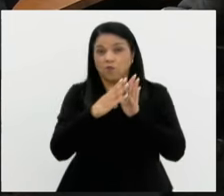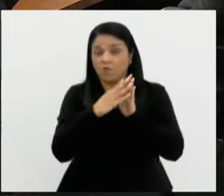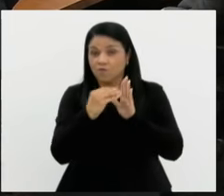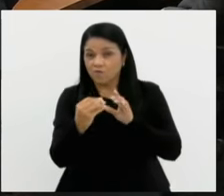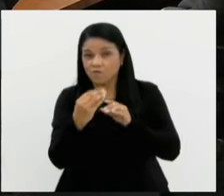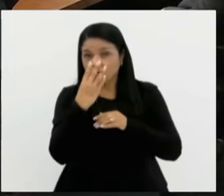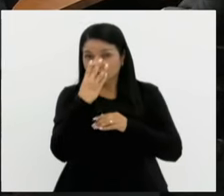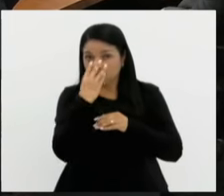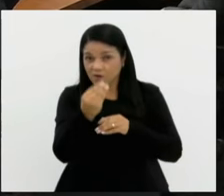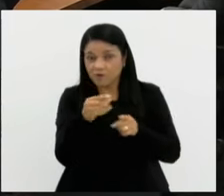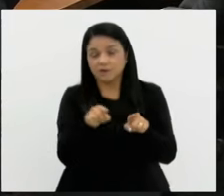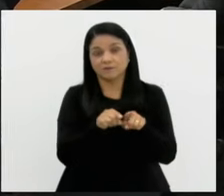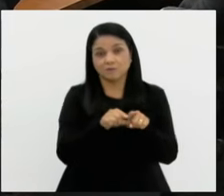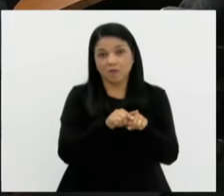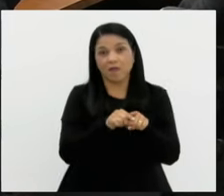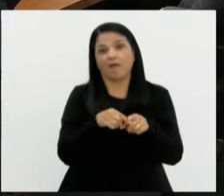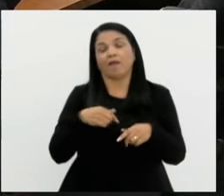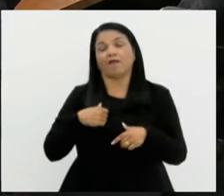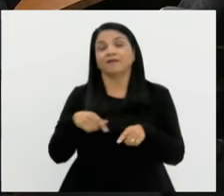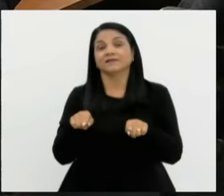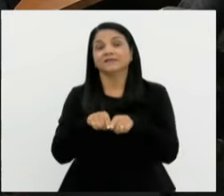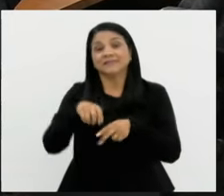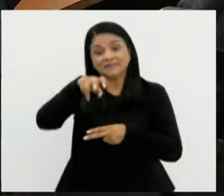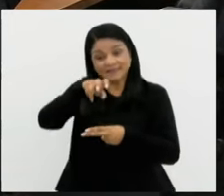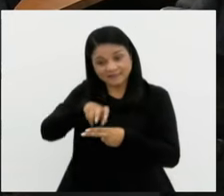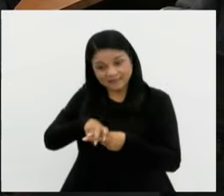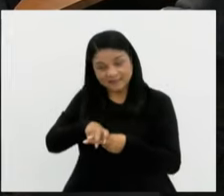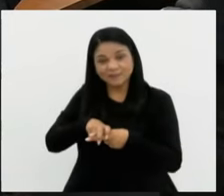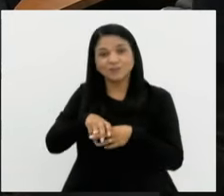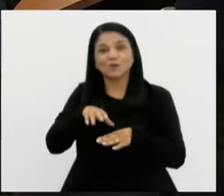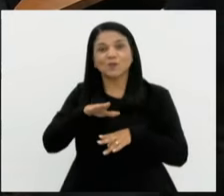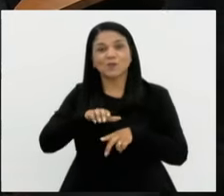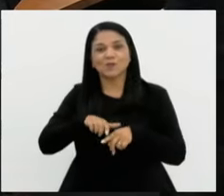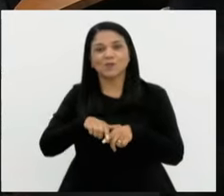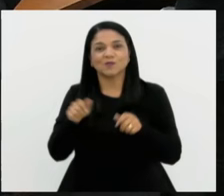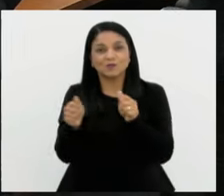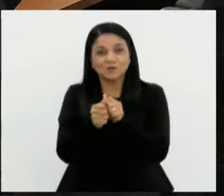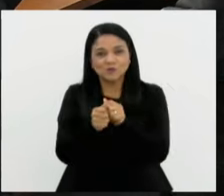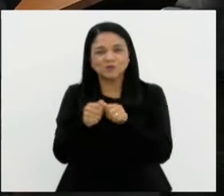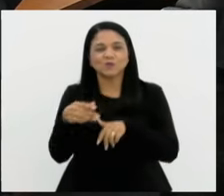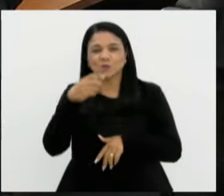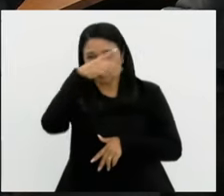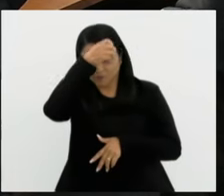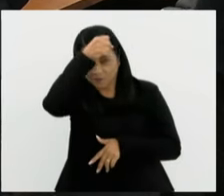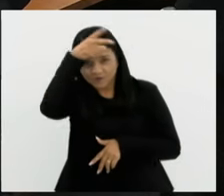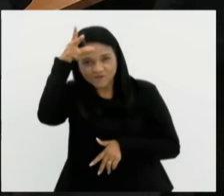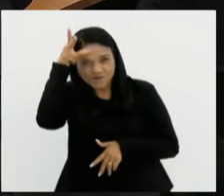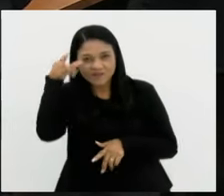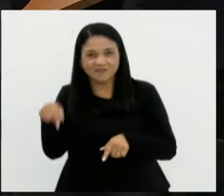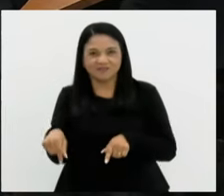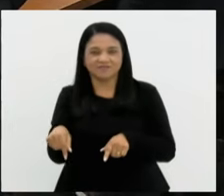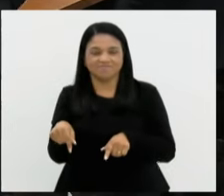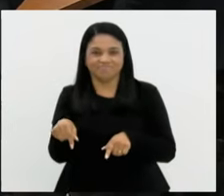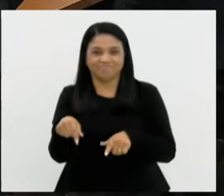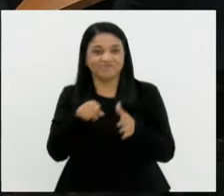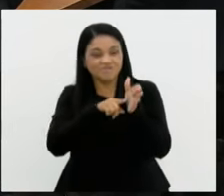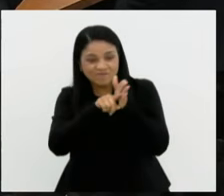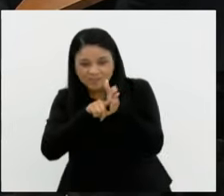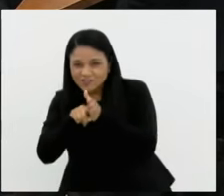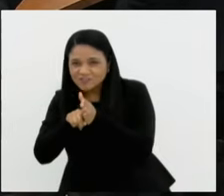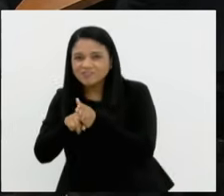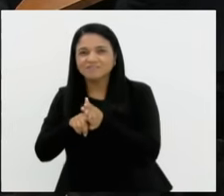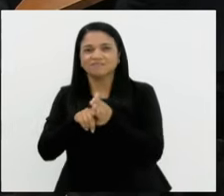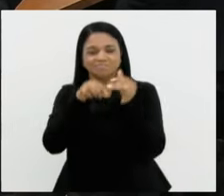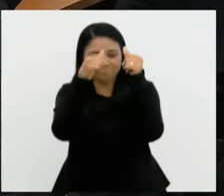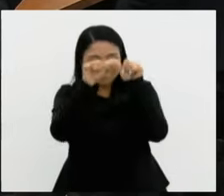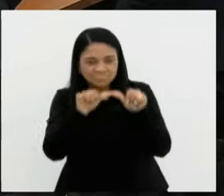prefeito em ato público, supostamente com milicianos que são objeto dessa investigação, e não é o caso de fazê-lo, não é o